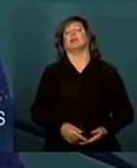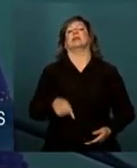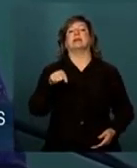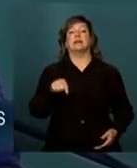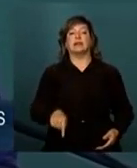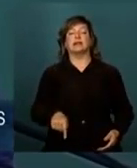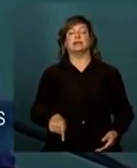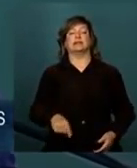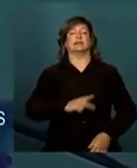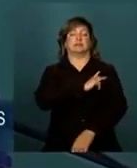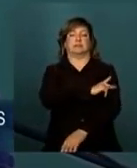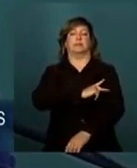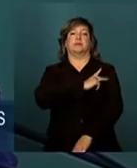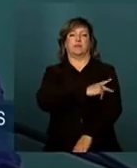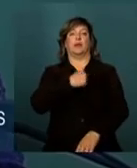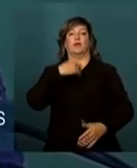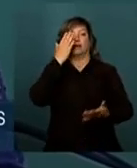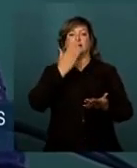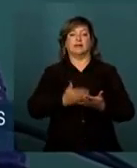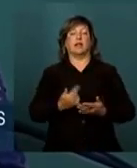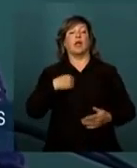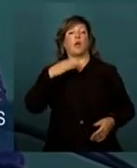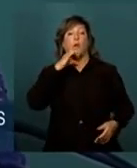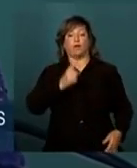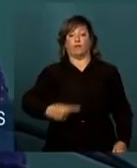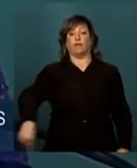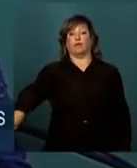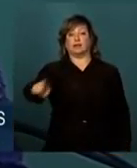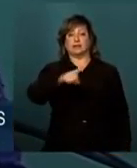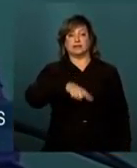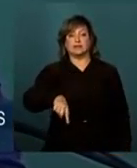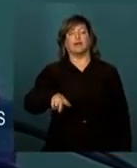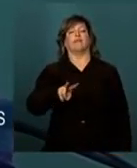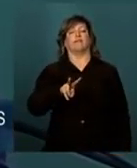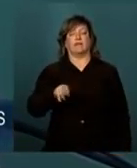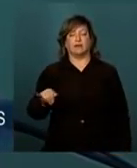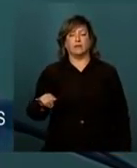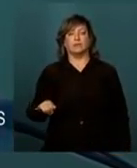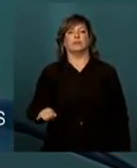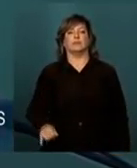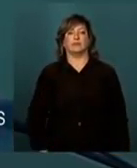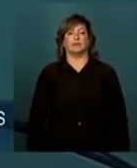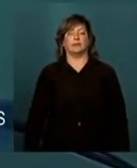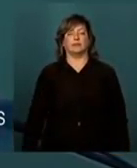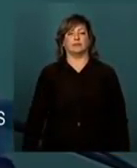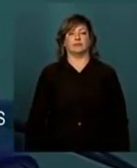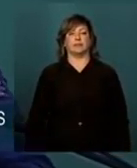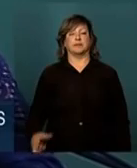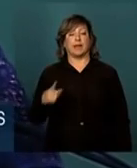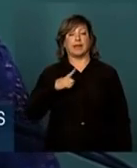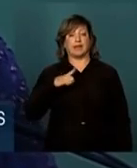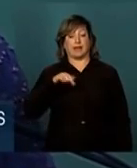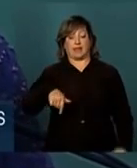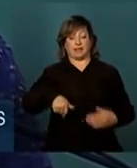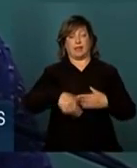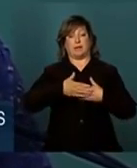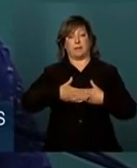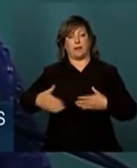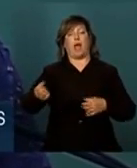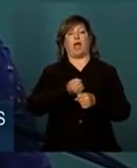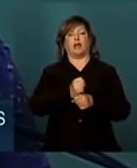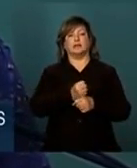estado. Acho que vocês vão ter daqui para frente